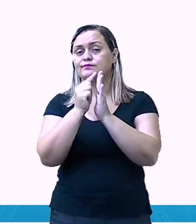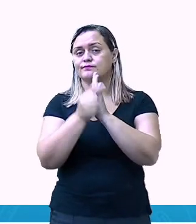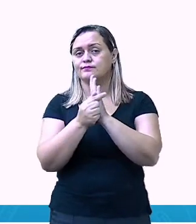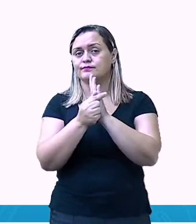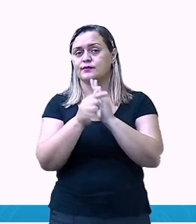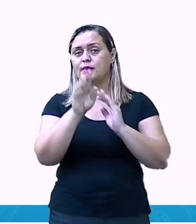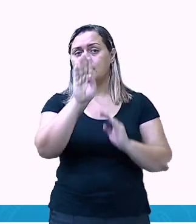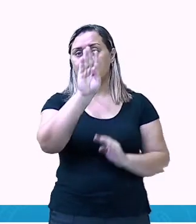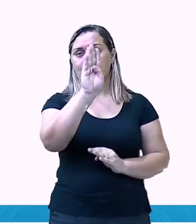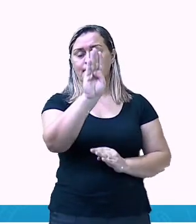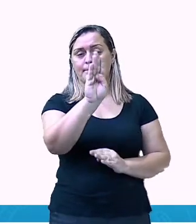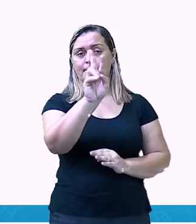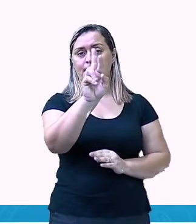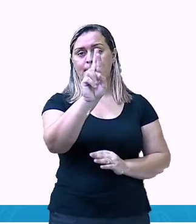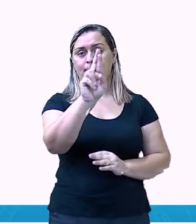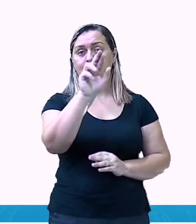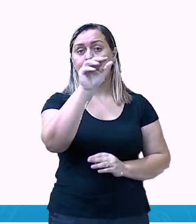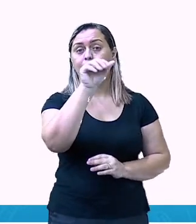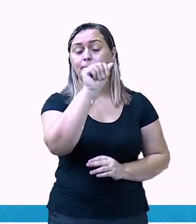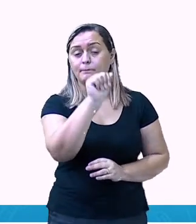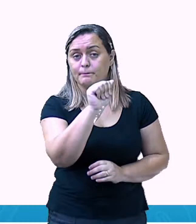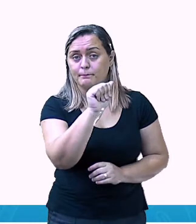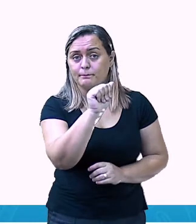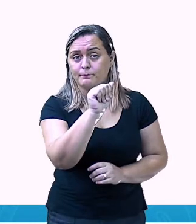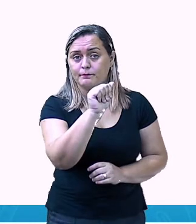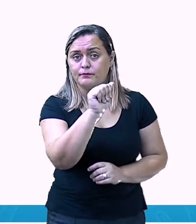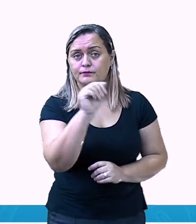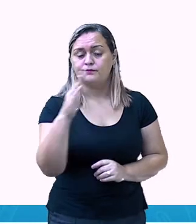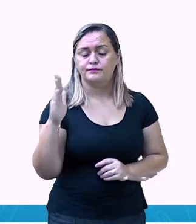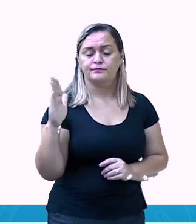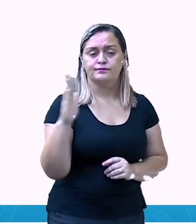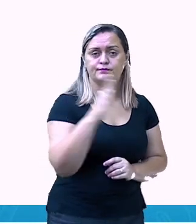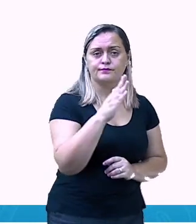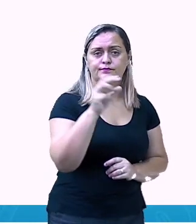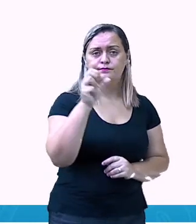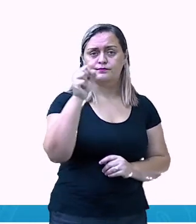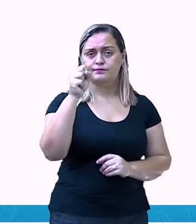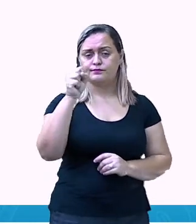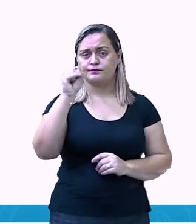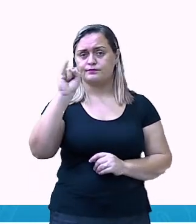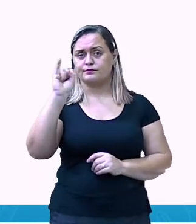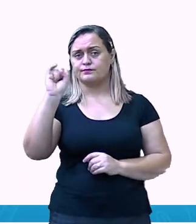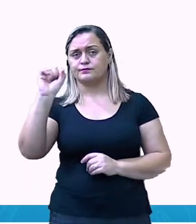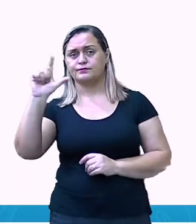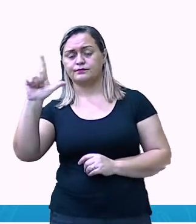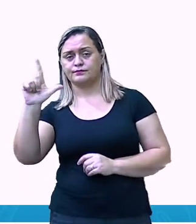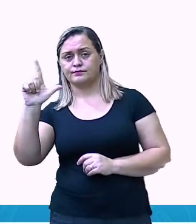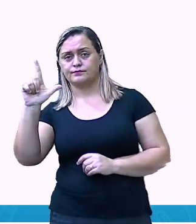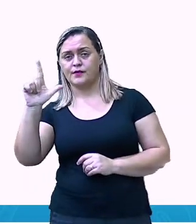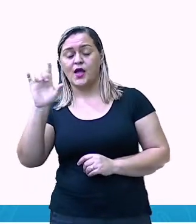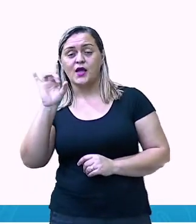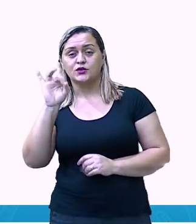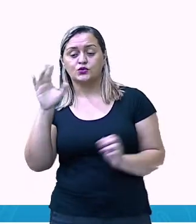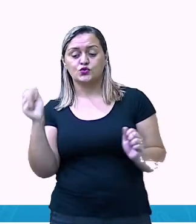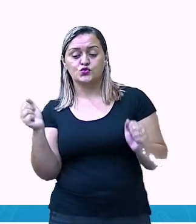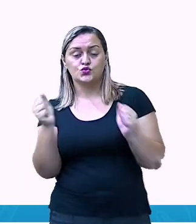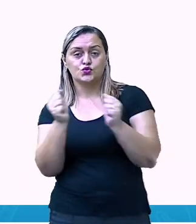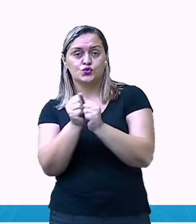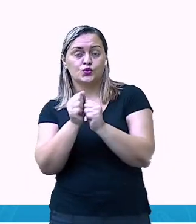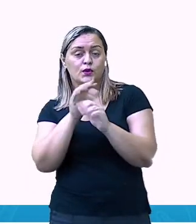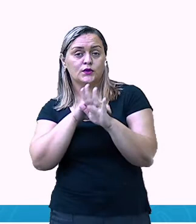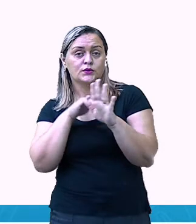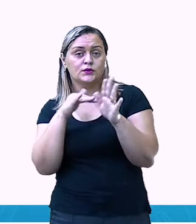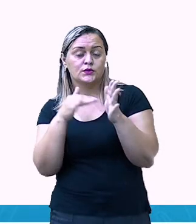atrás sobre o som das letras, nada mais estou fazendo do que juntando o som de cada letra que eu escrevi ali. Então, vamos